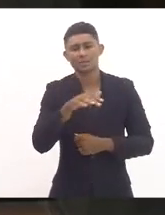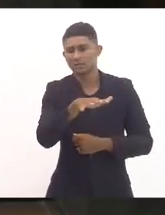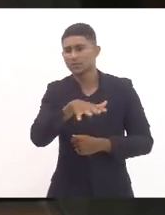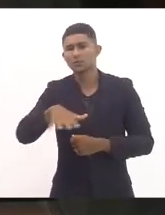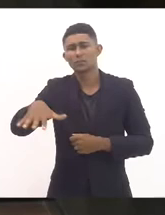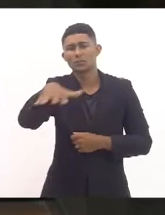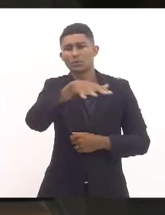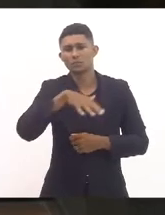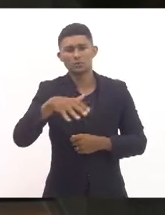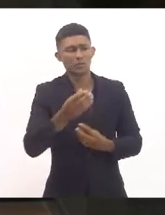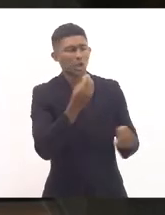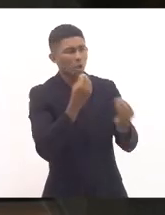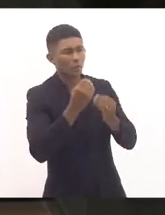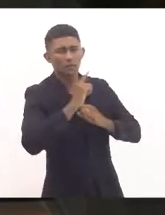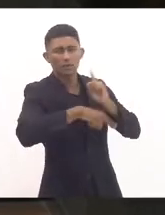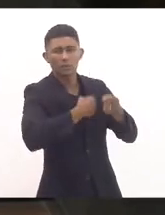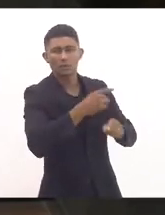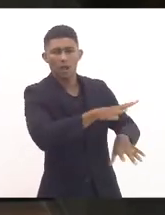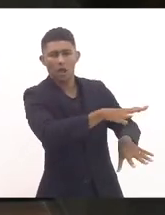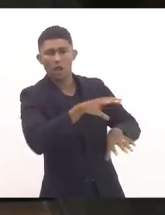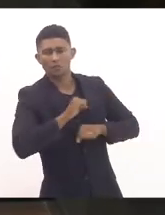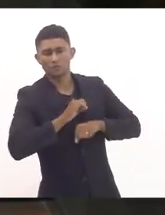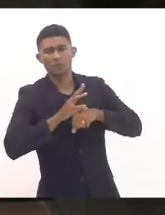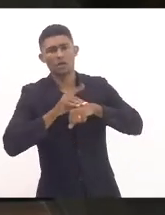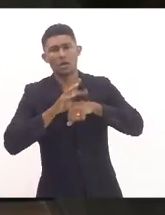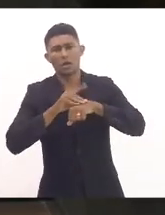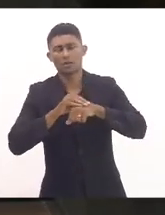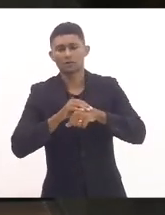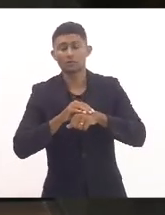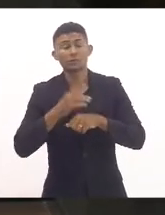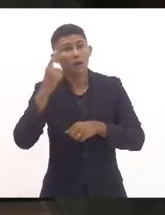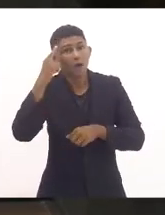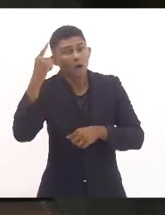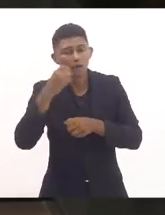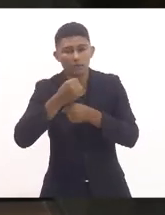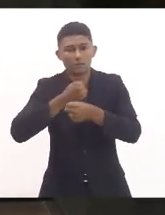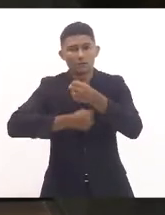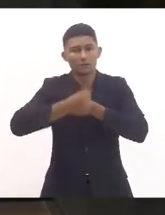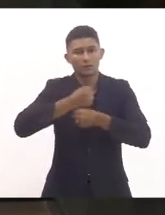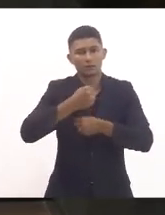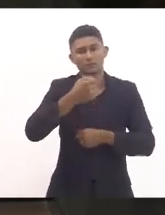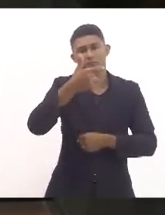crianças de escolas públicas e privadas. Em 2005,